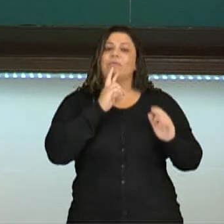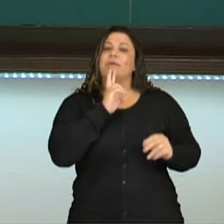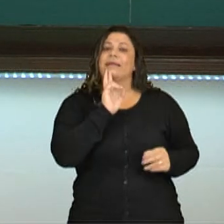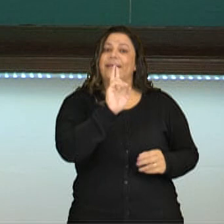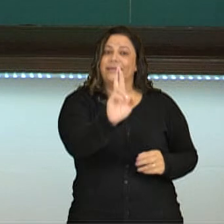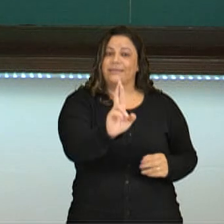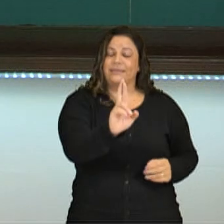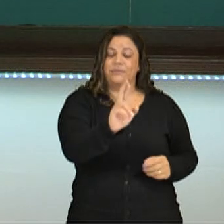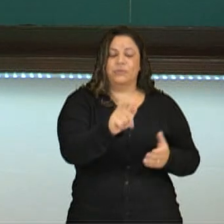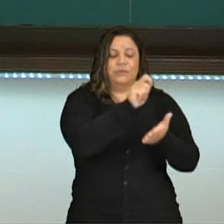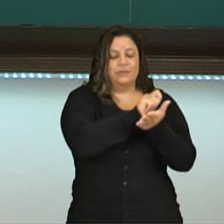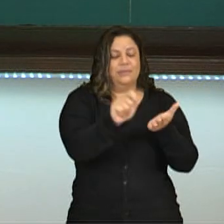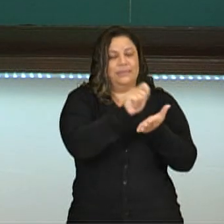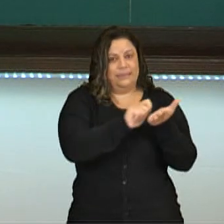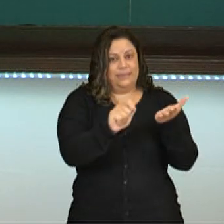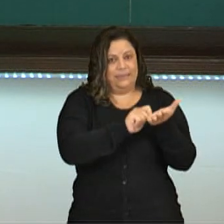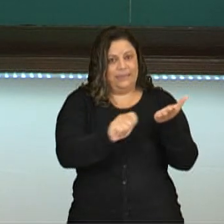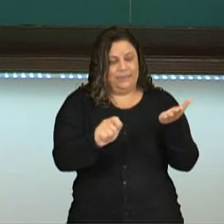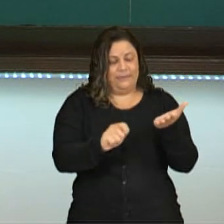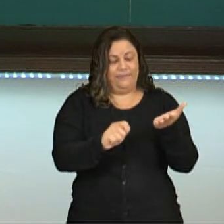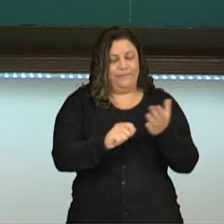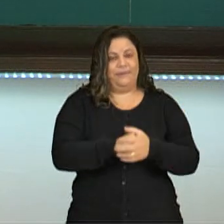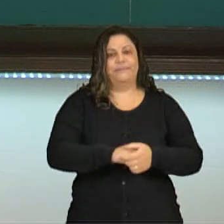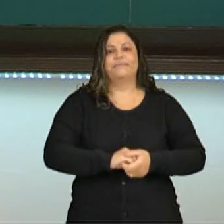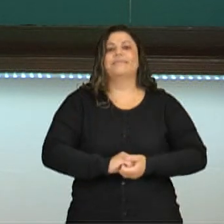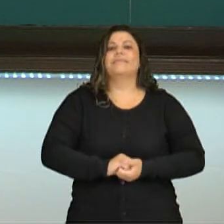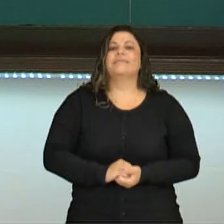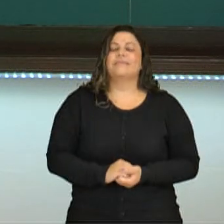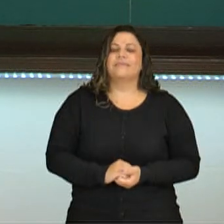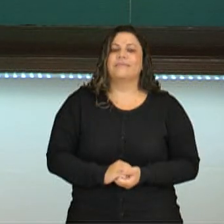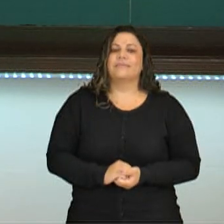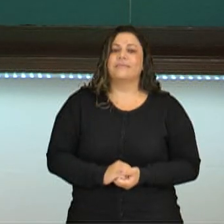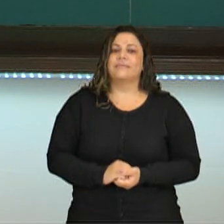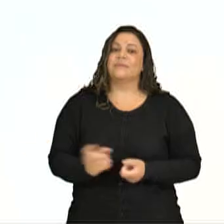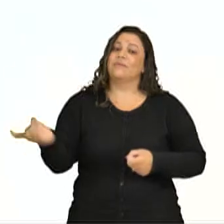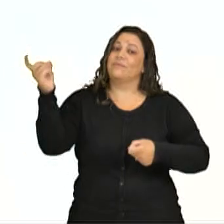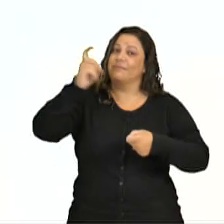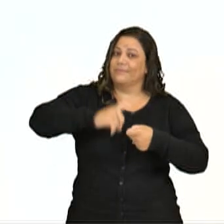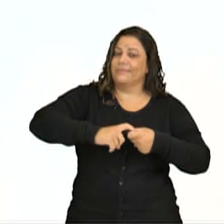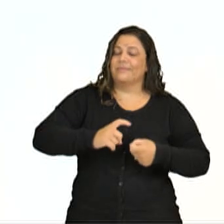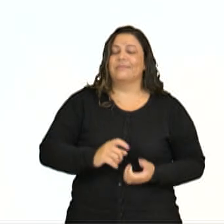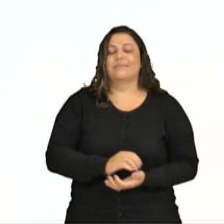responder, escrever a justificativa. Voltamos daqui a pouco.